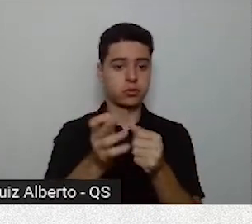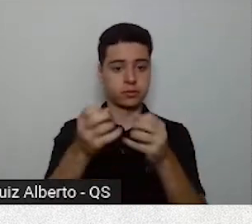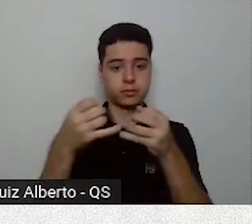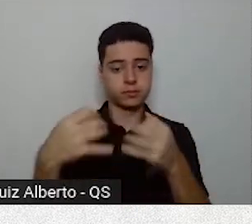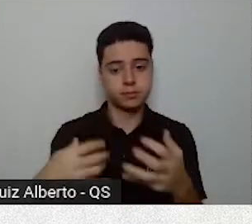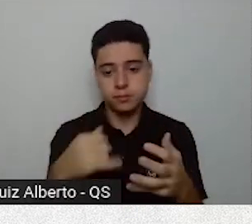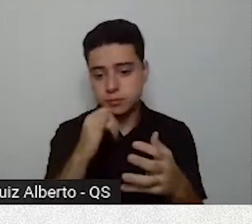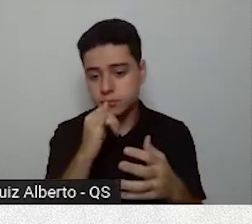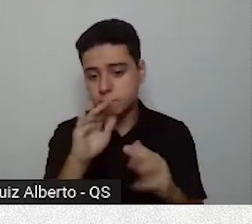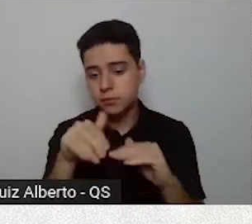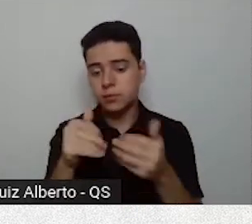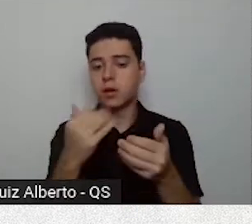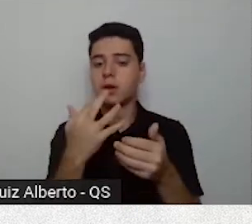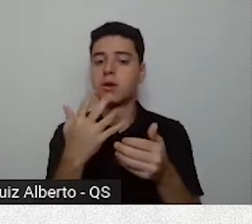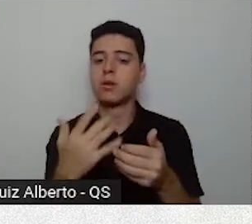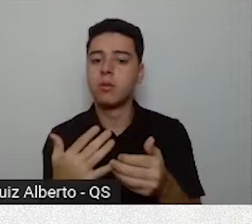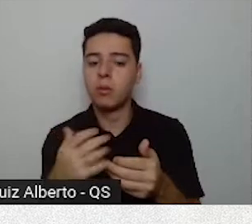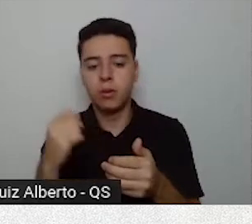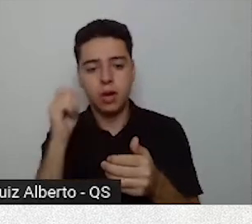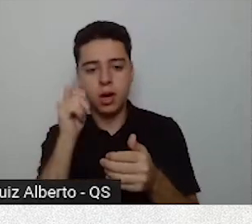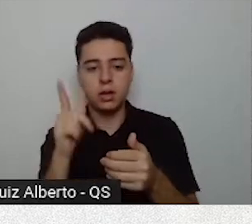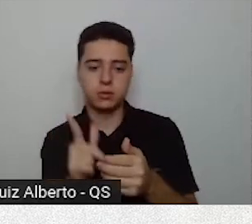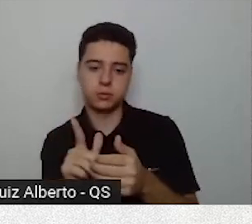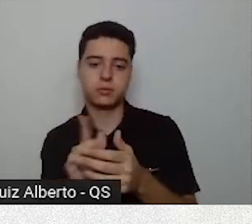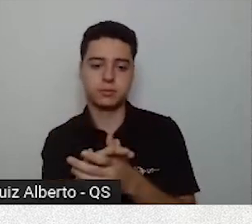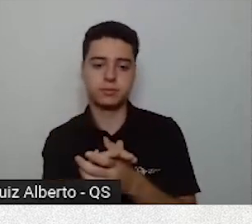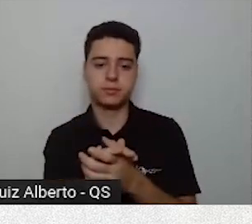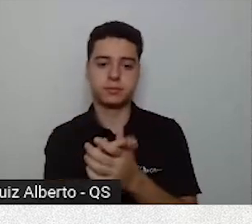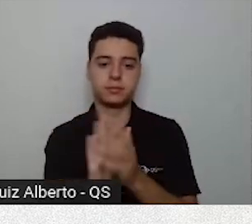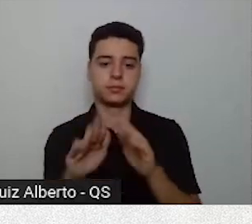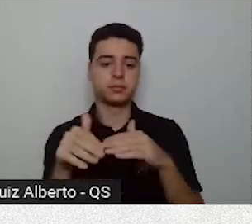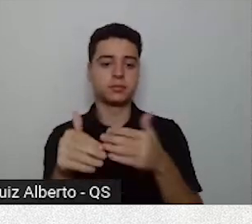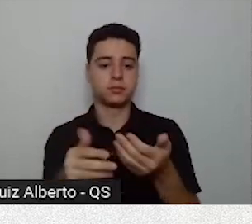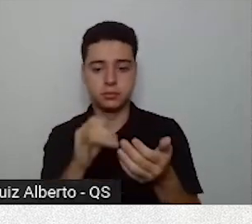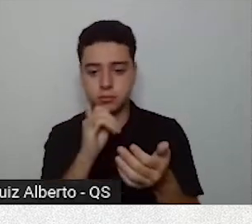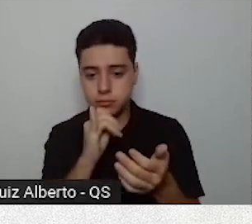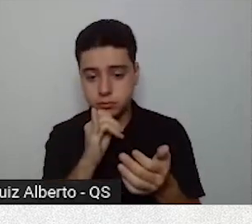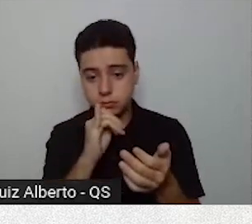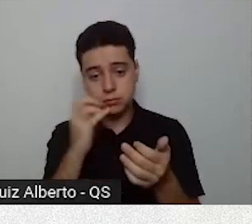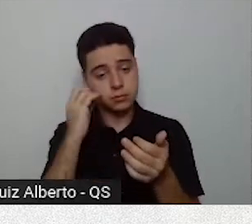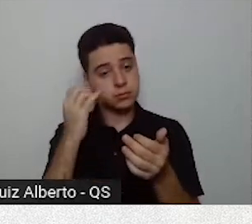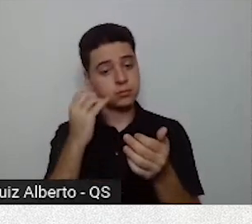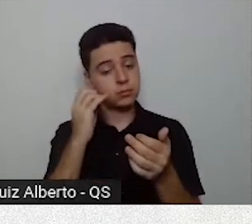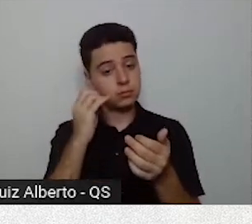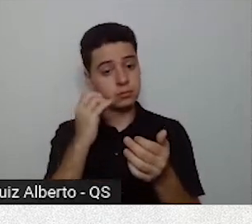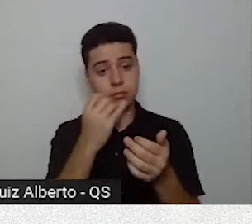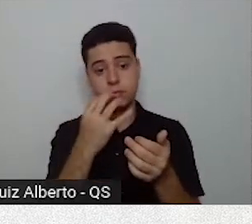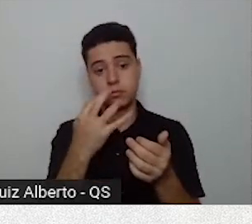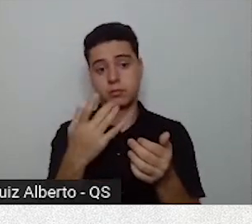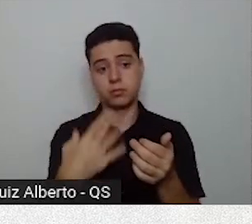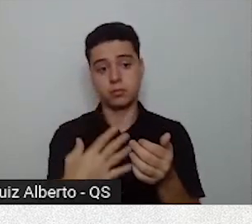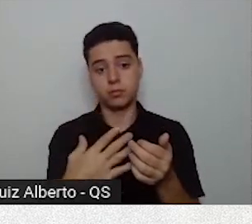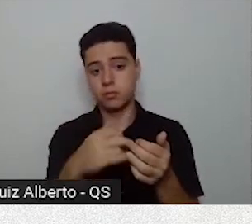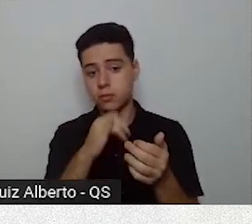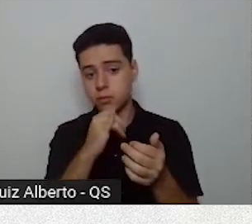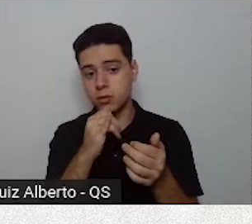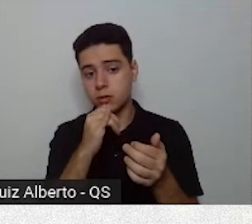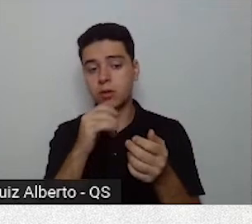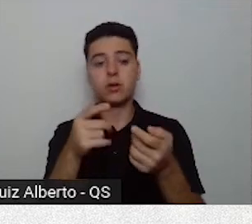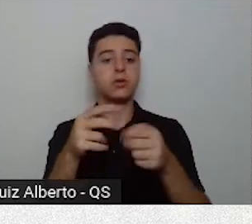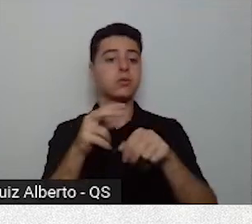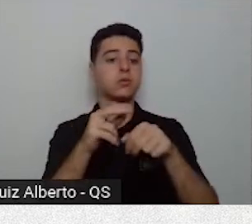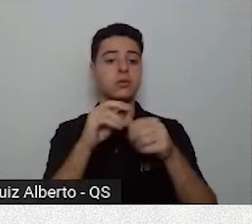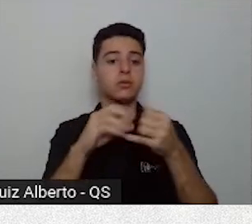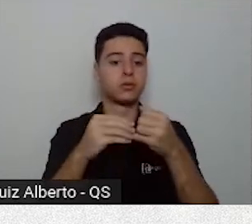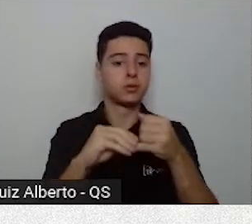desse tom de azul. Mas é isso, a cor da tinta de feijão, ela muda muito, assim. Então, eu não